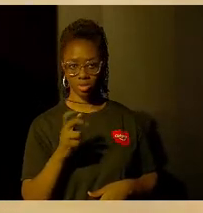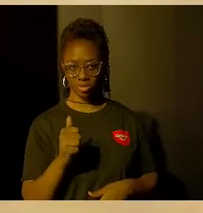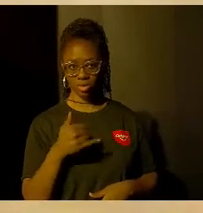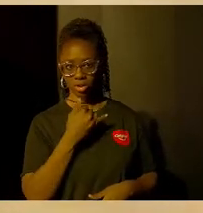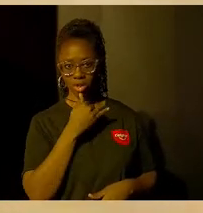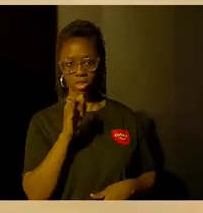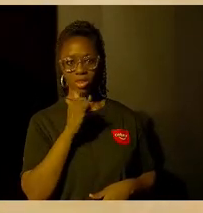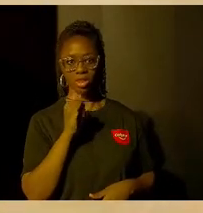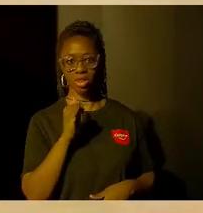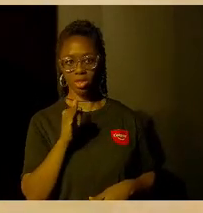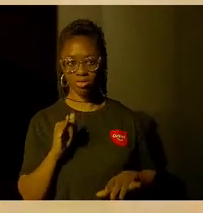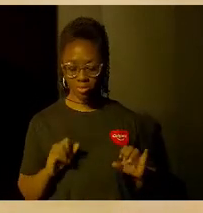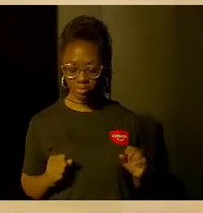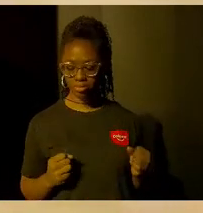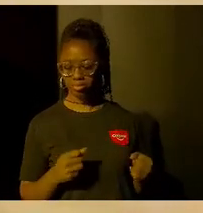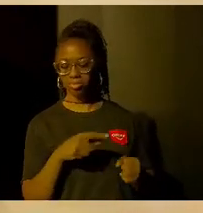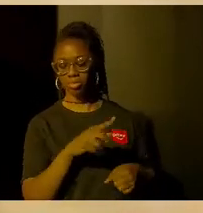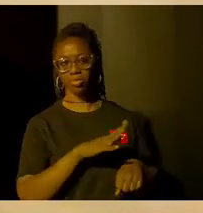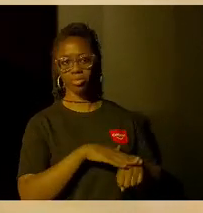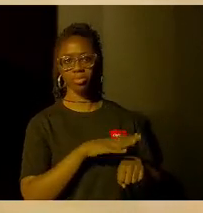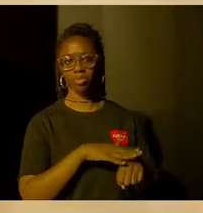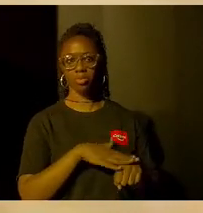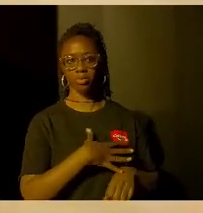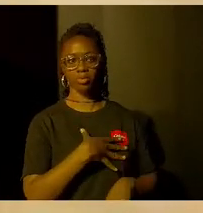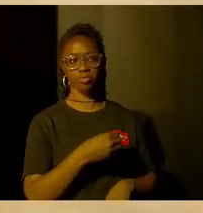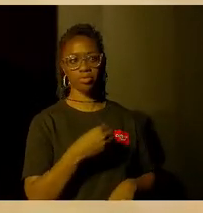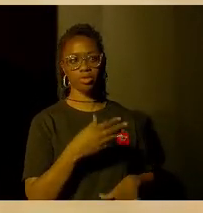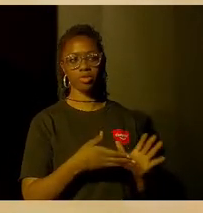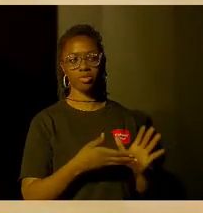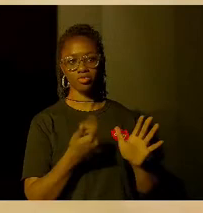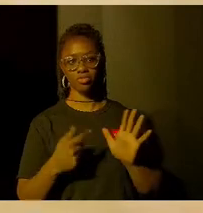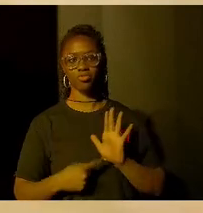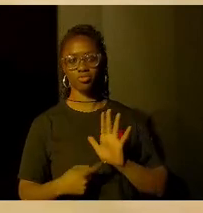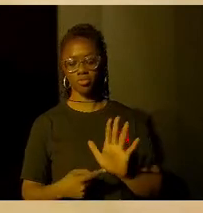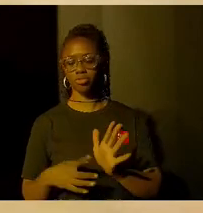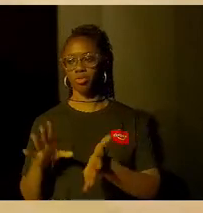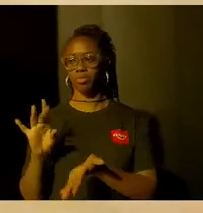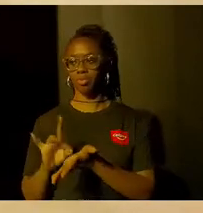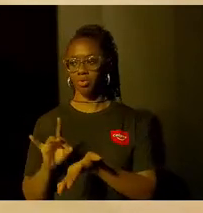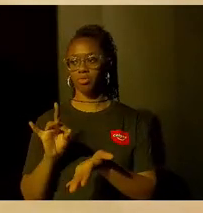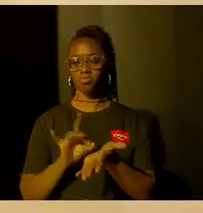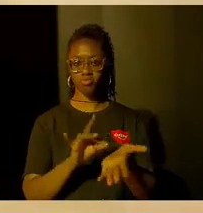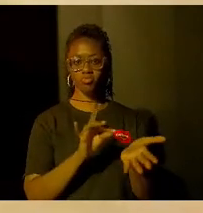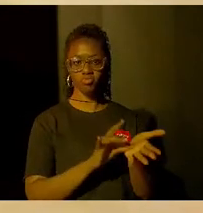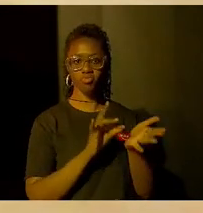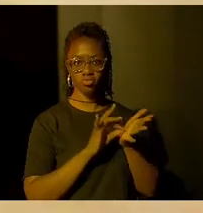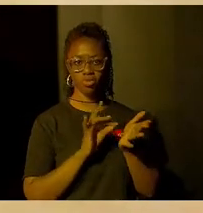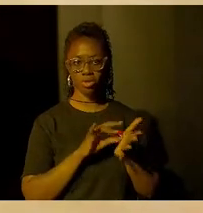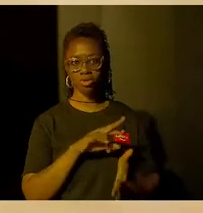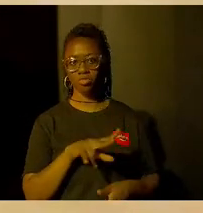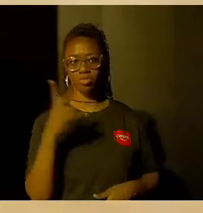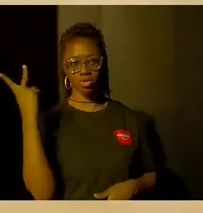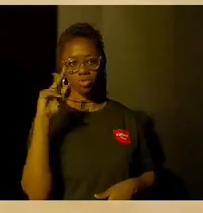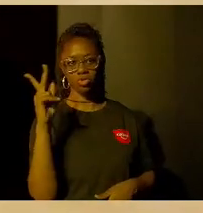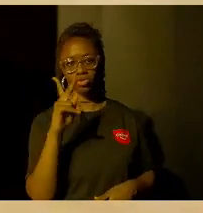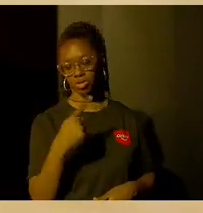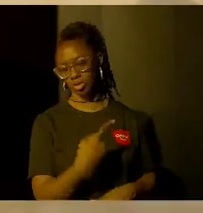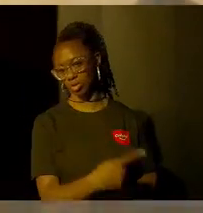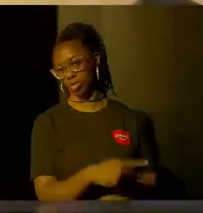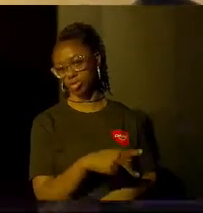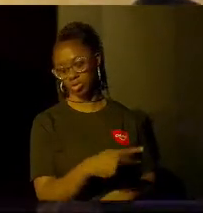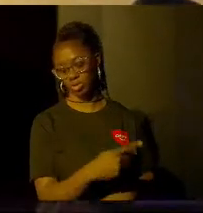para defender o próprio filho retirou tudo aquilo e foi provando pra pra população que aquela não era história do filho dela